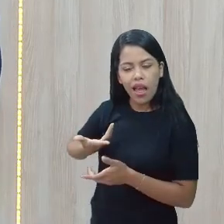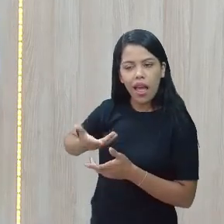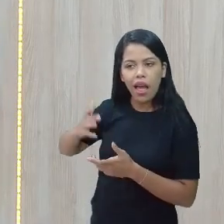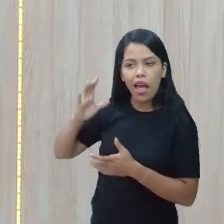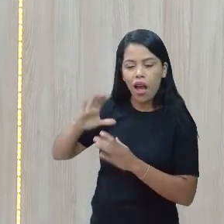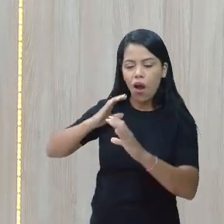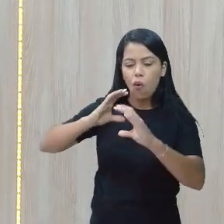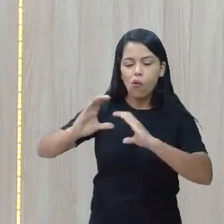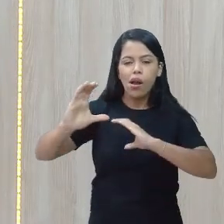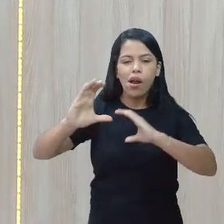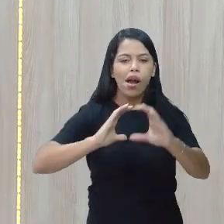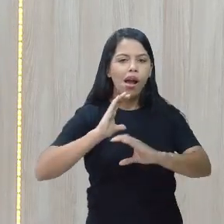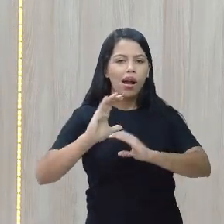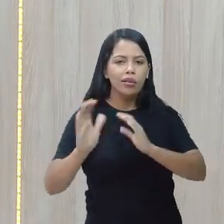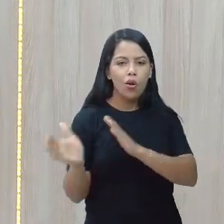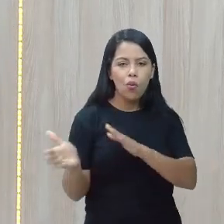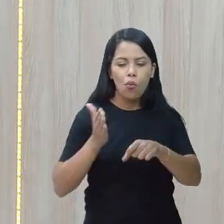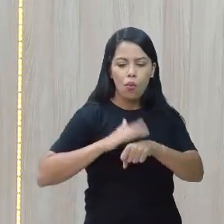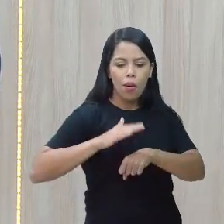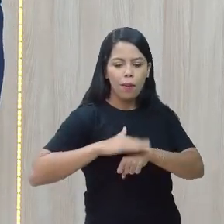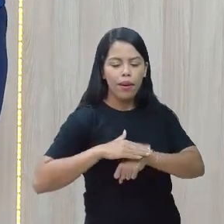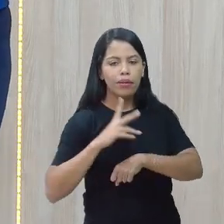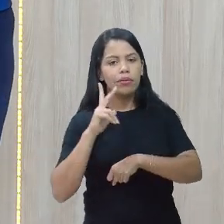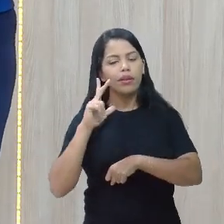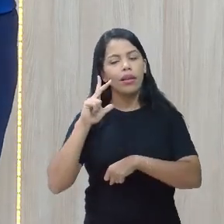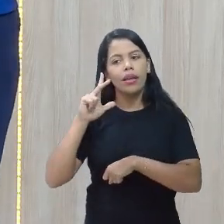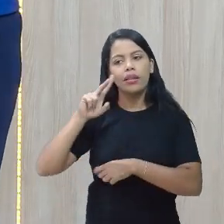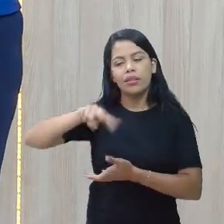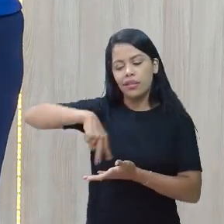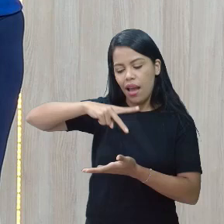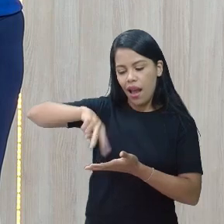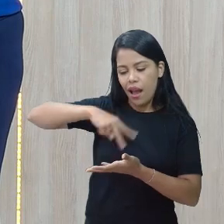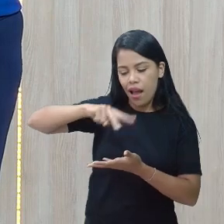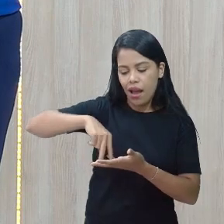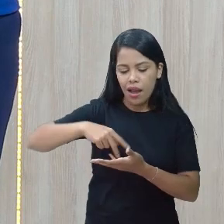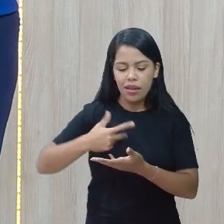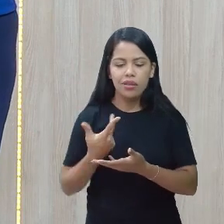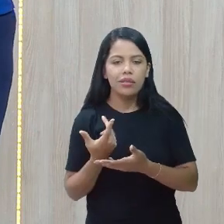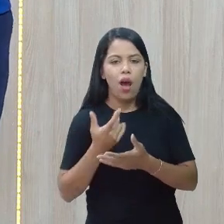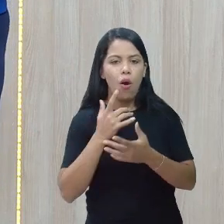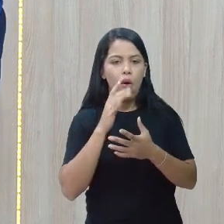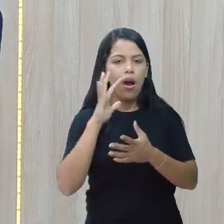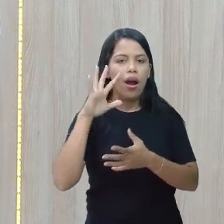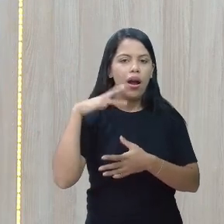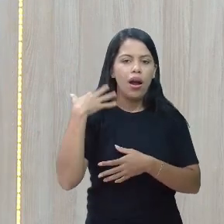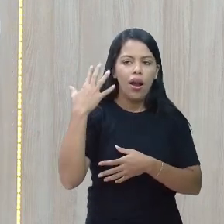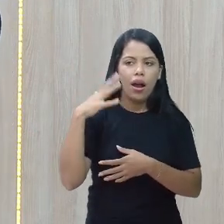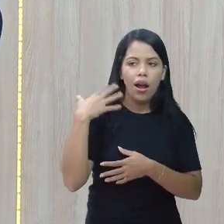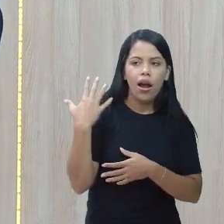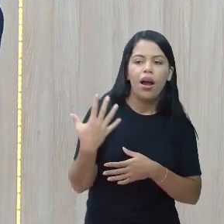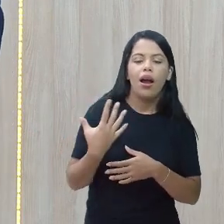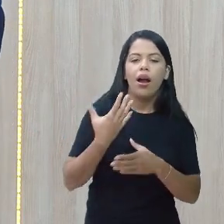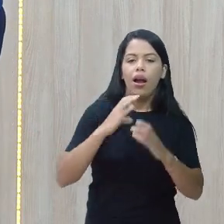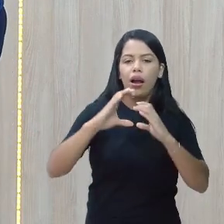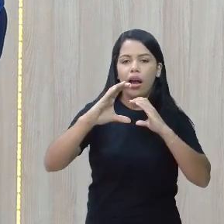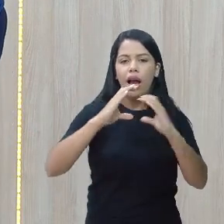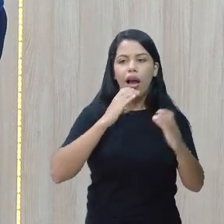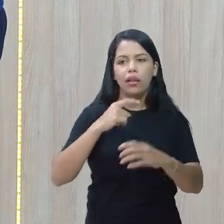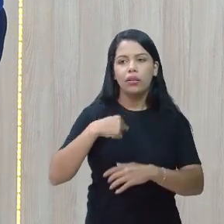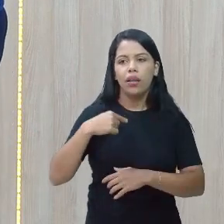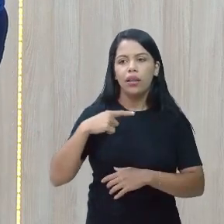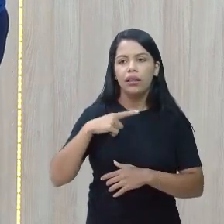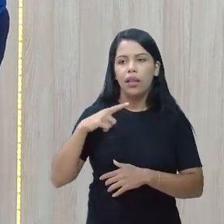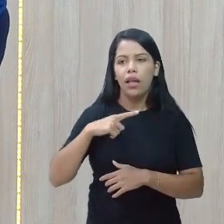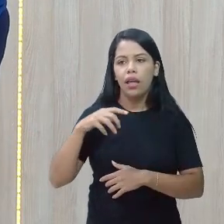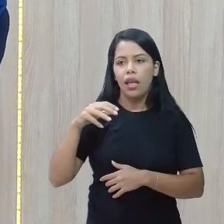Enquanto eles dançam, né, e fazem seus rituais, eles estão cantando. Eles usam os maracás, vocês estão vendo que eles